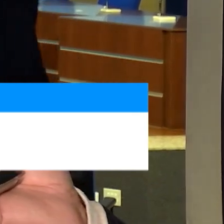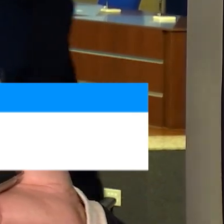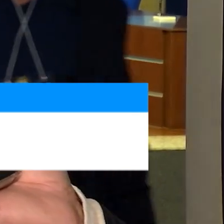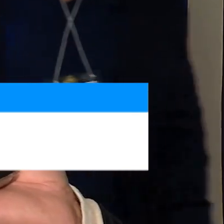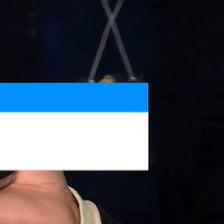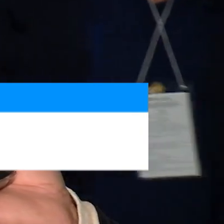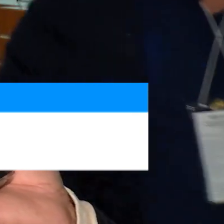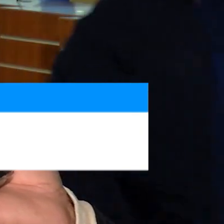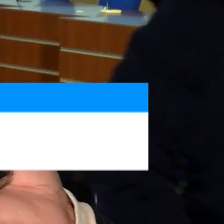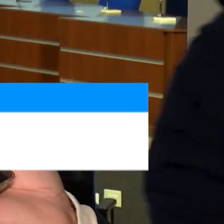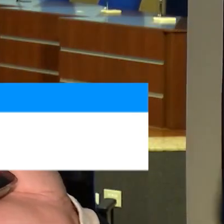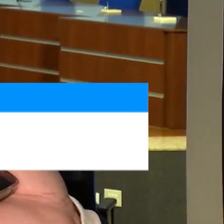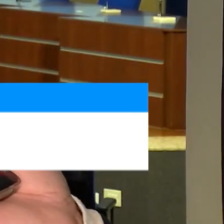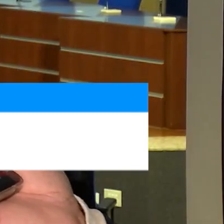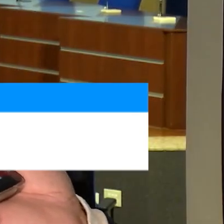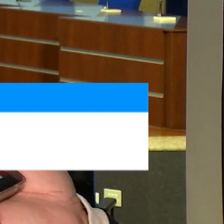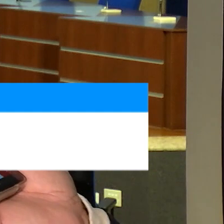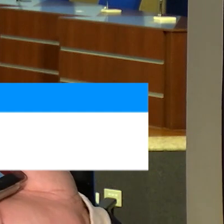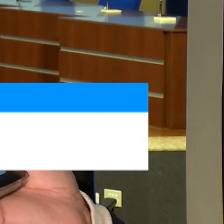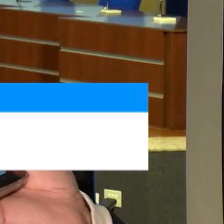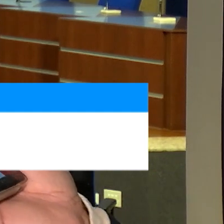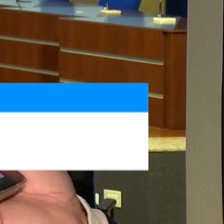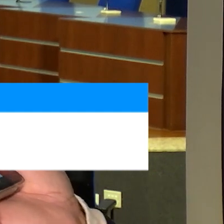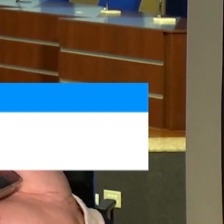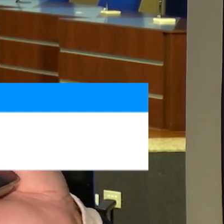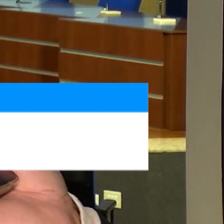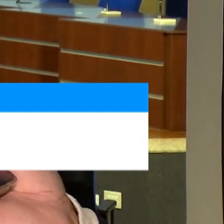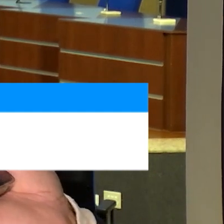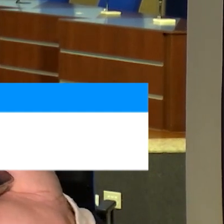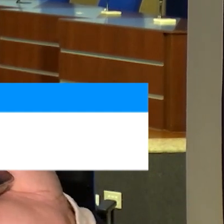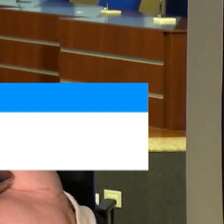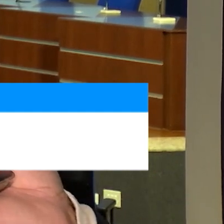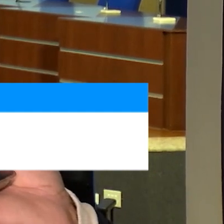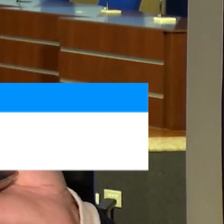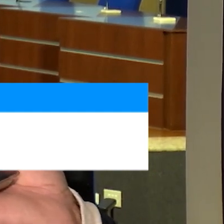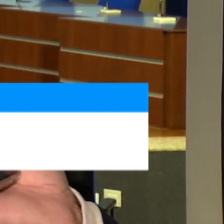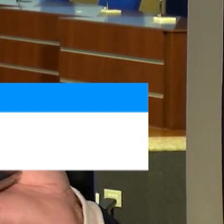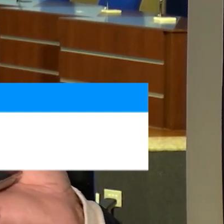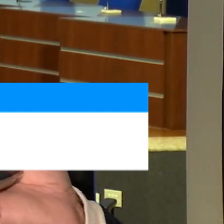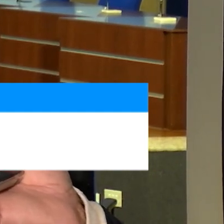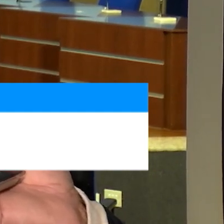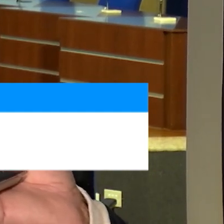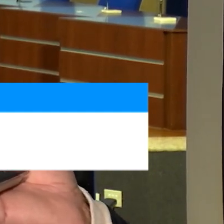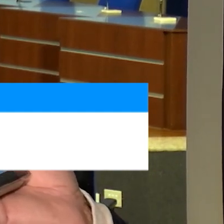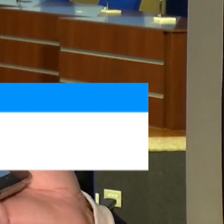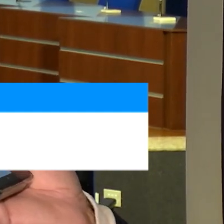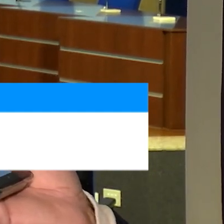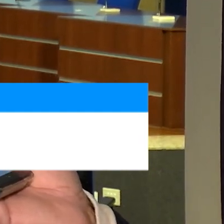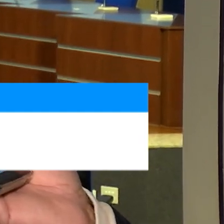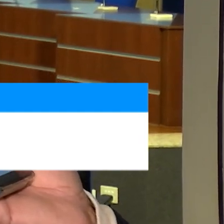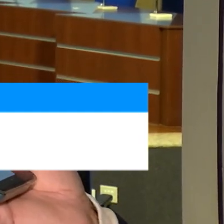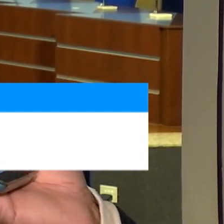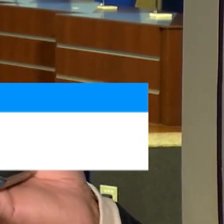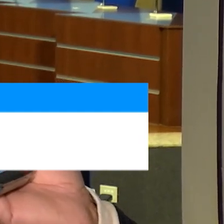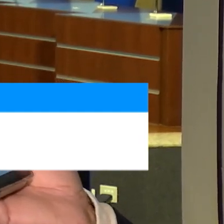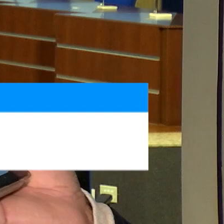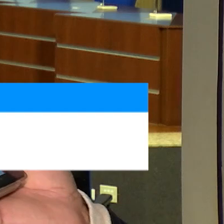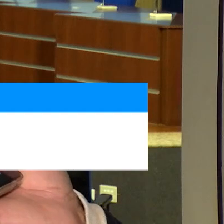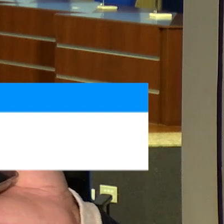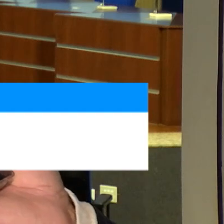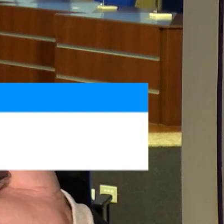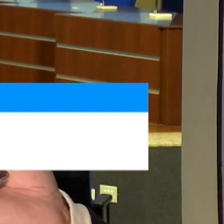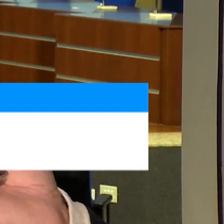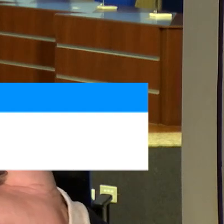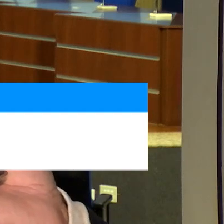da Casa, da Assembleia Legislativa, e também para poder capacitar os seus legisladores, para